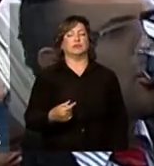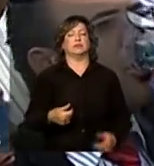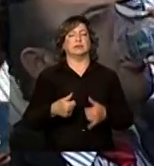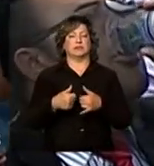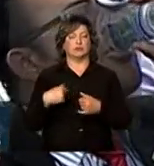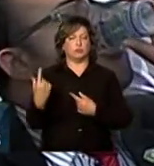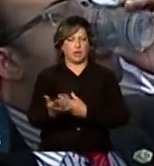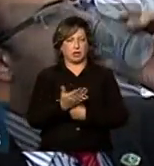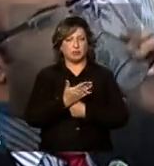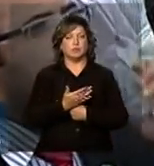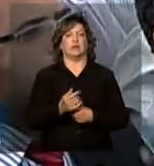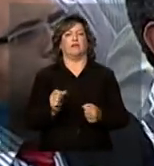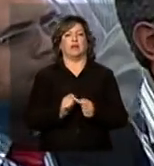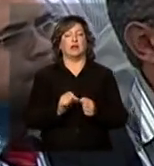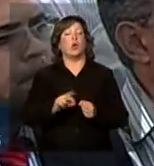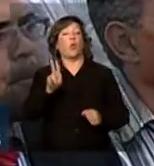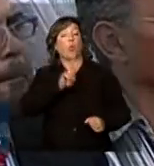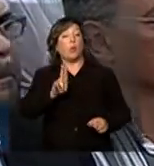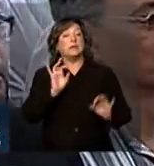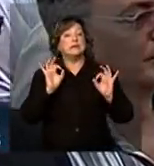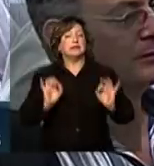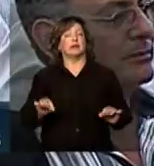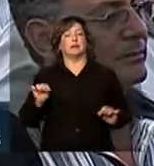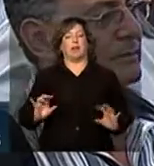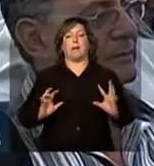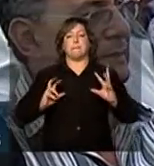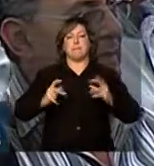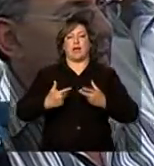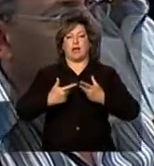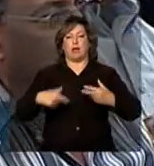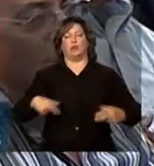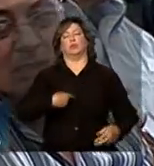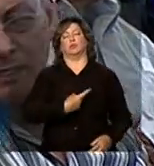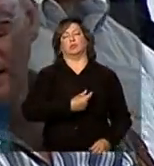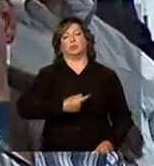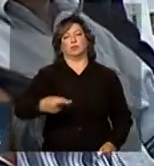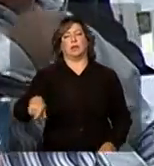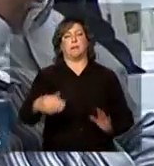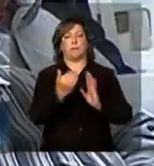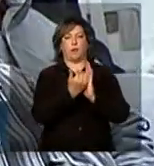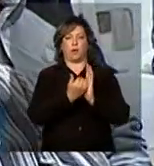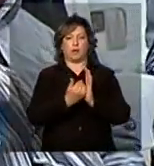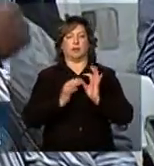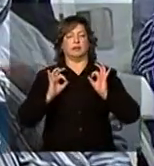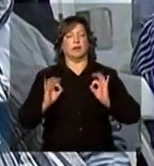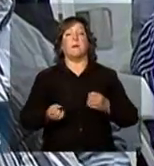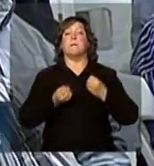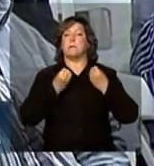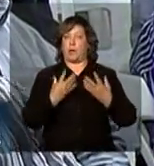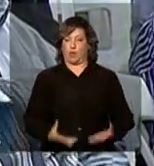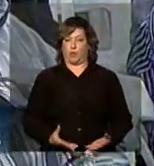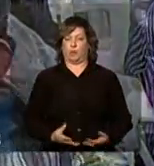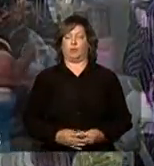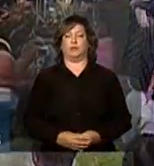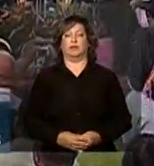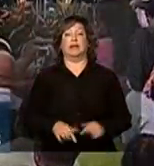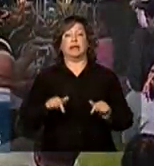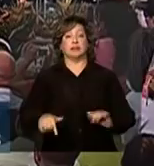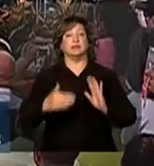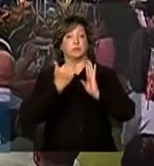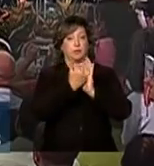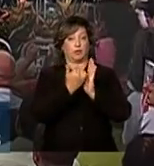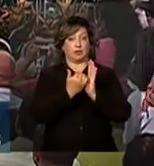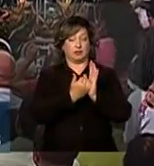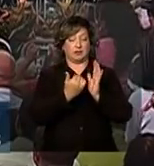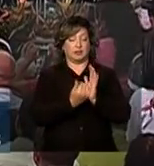presentes nos ajudarão a ter esses cuidados para que esse programa seja um programa exitoso com esse programa